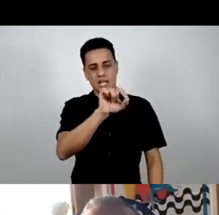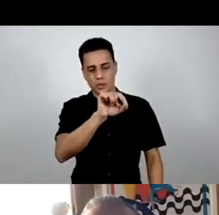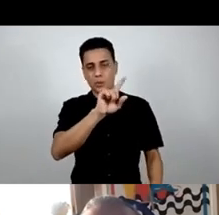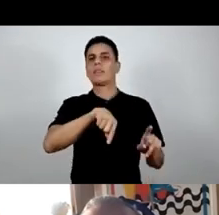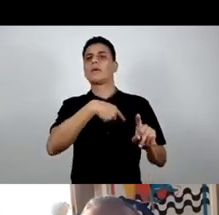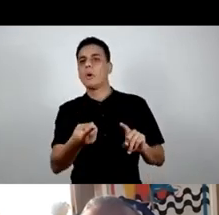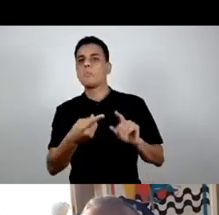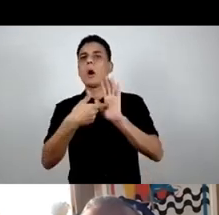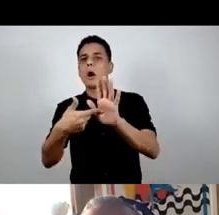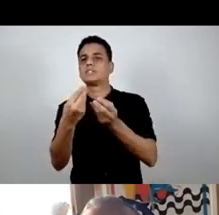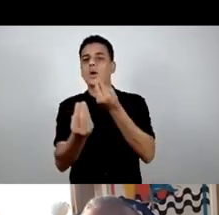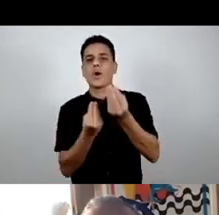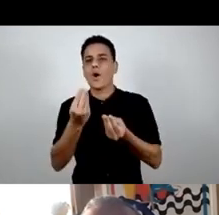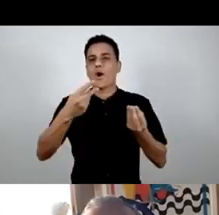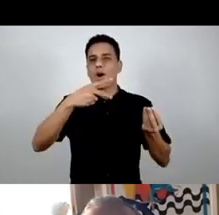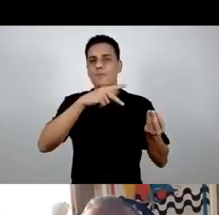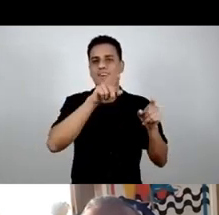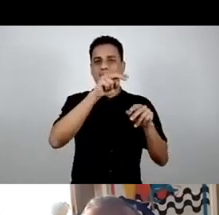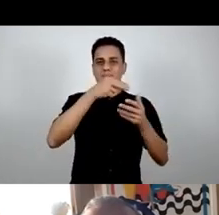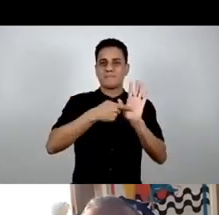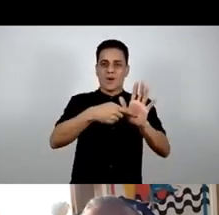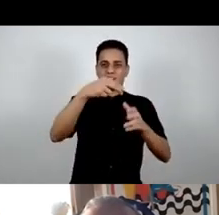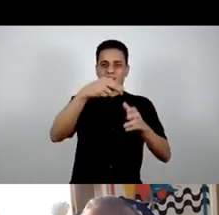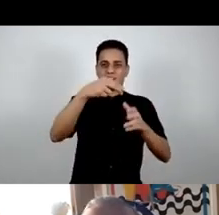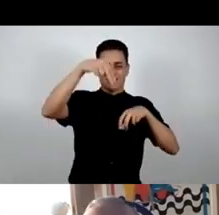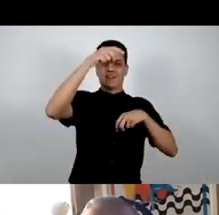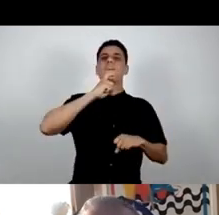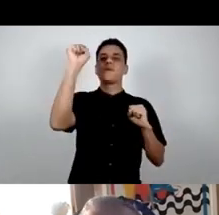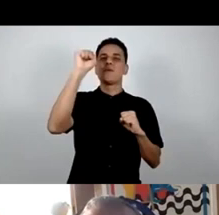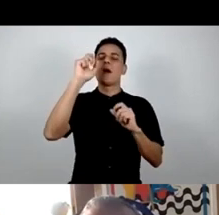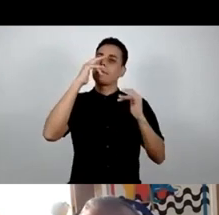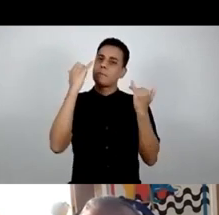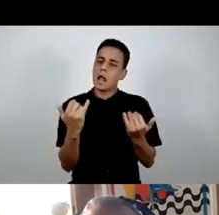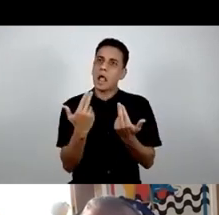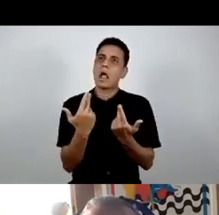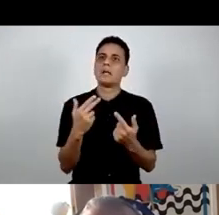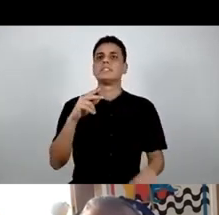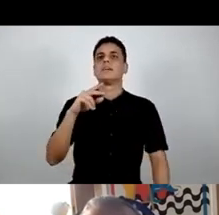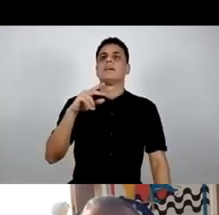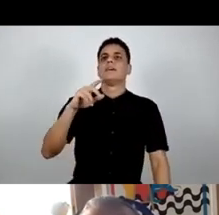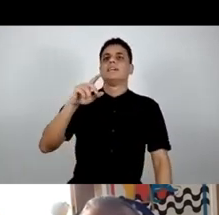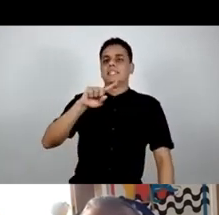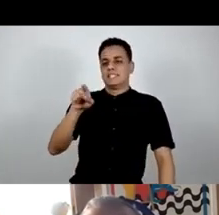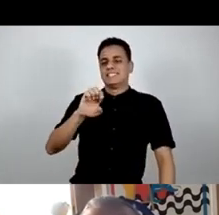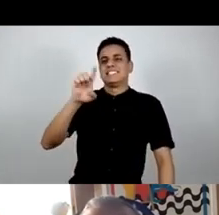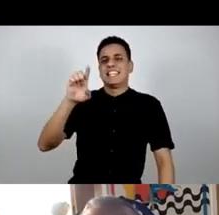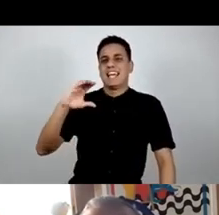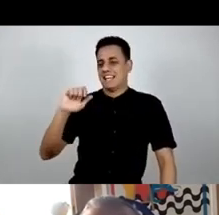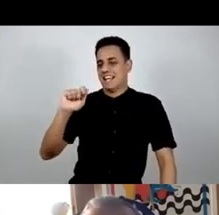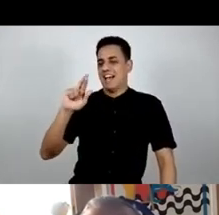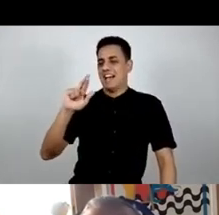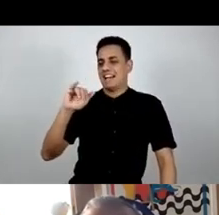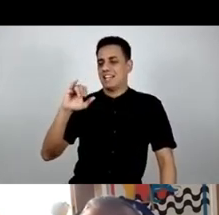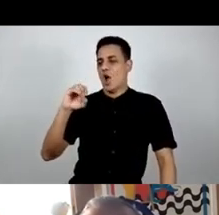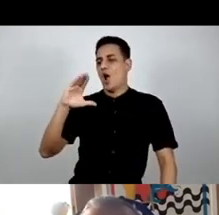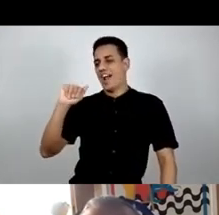remete novamente ao Zé Carioca, ao Pato Donald dos anos 40, não é? Aquela imagem do